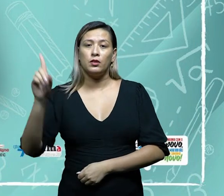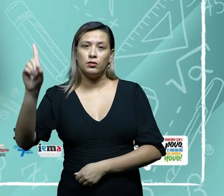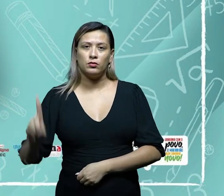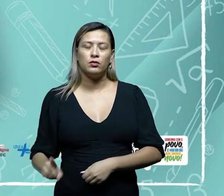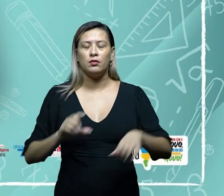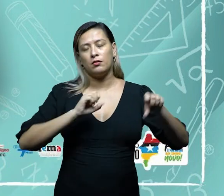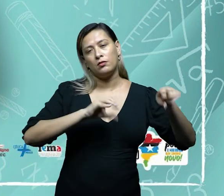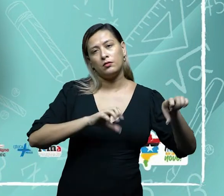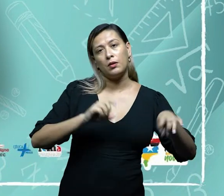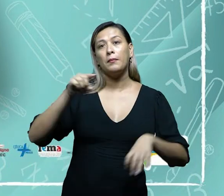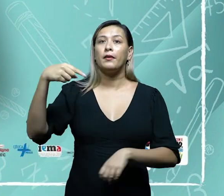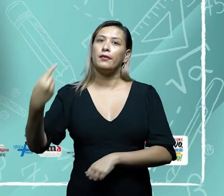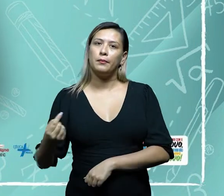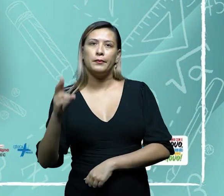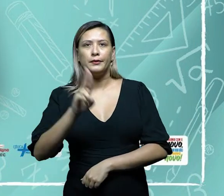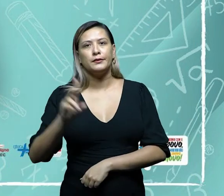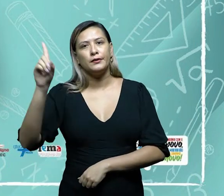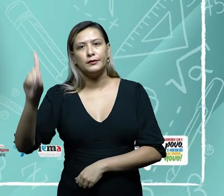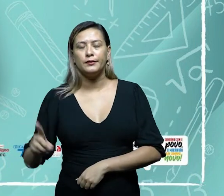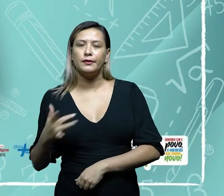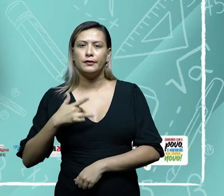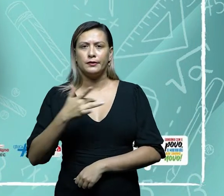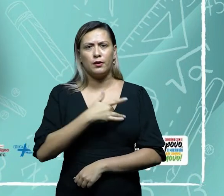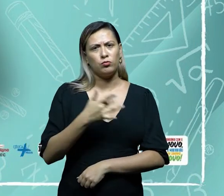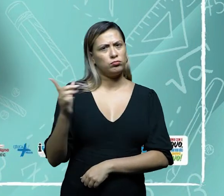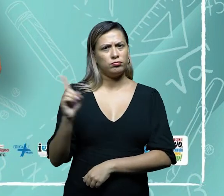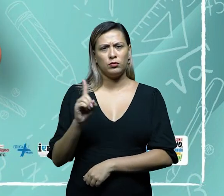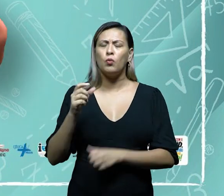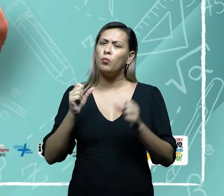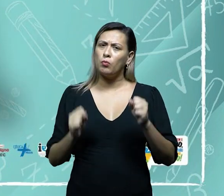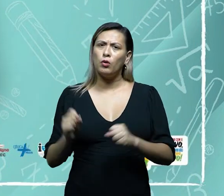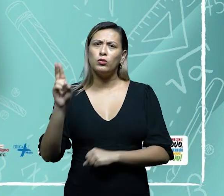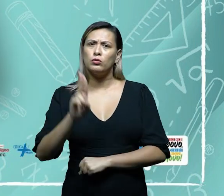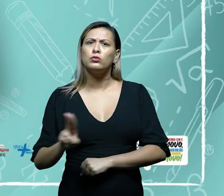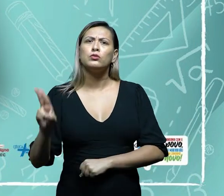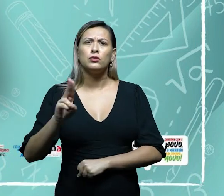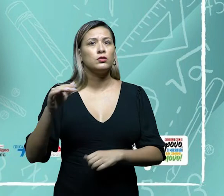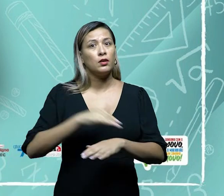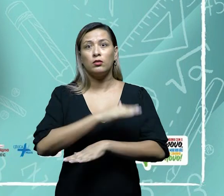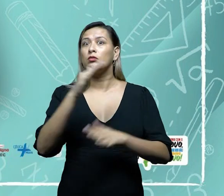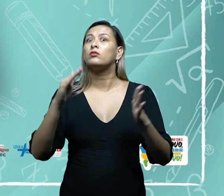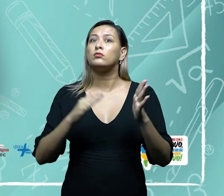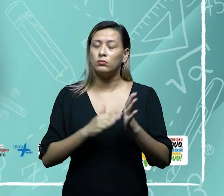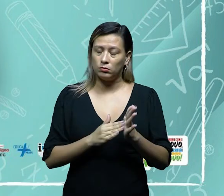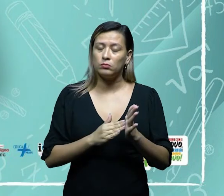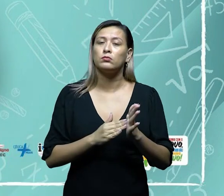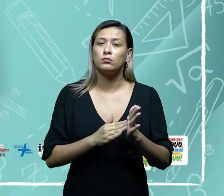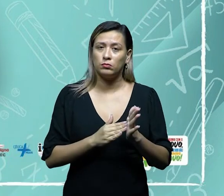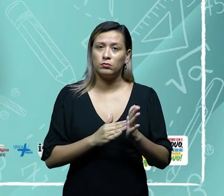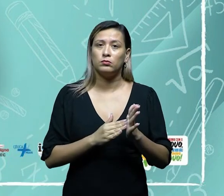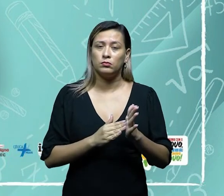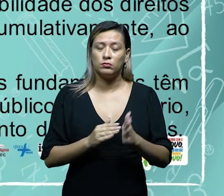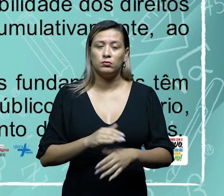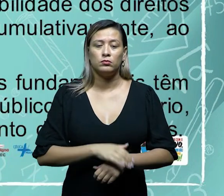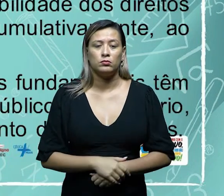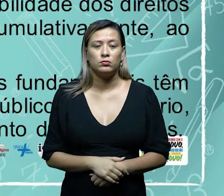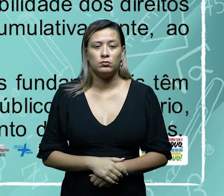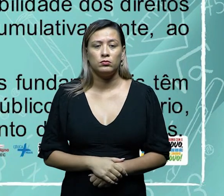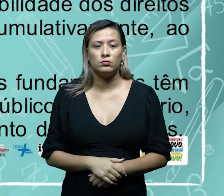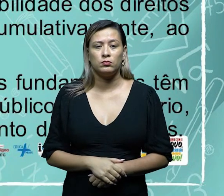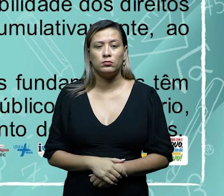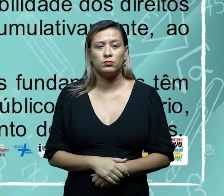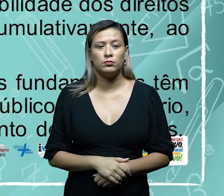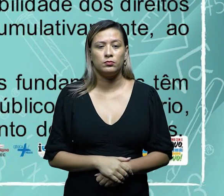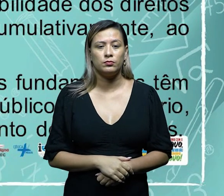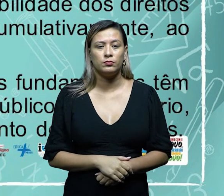direito à educação, o meu direito à saúde. Não, eu posso exercer esses direitos de forma concorrente, tá